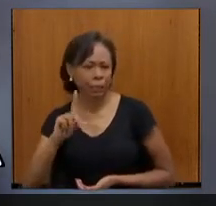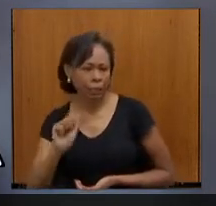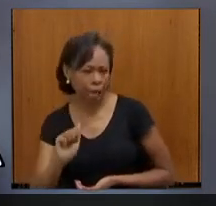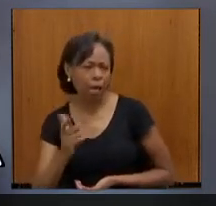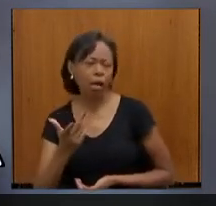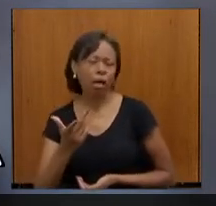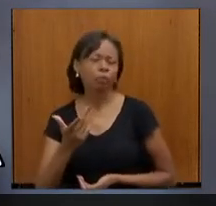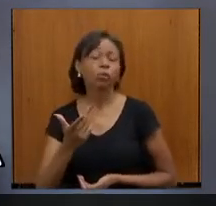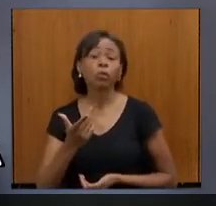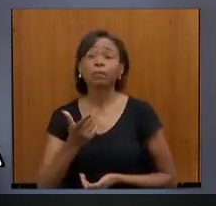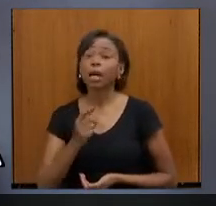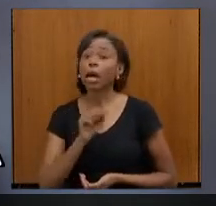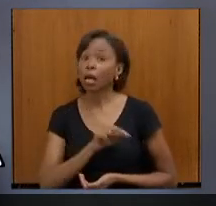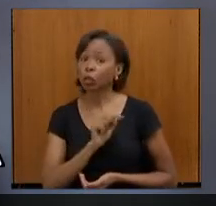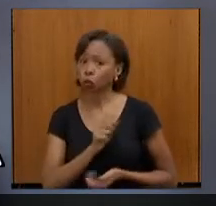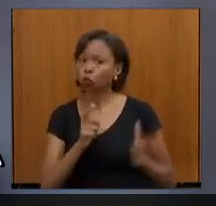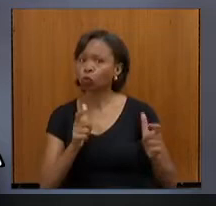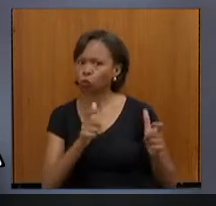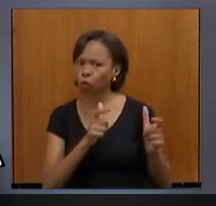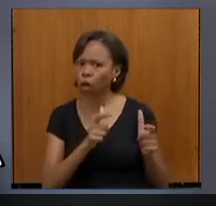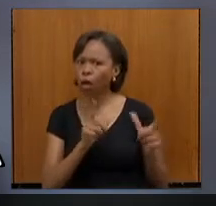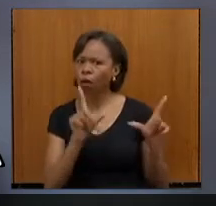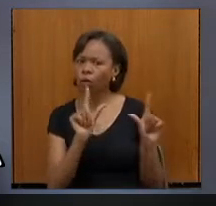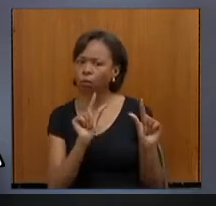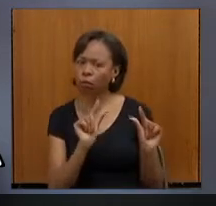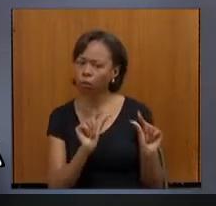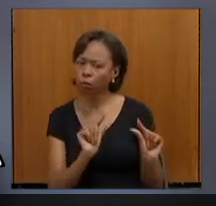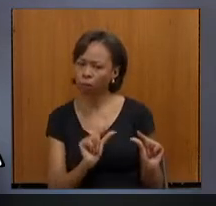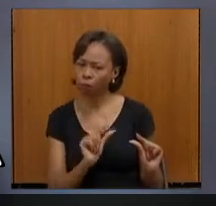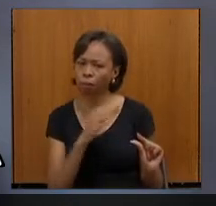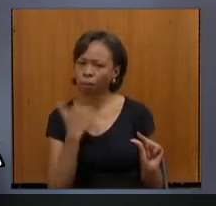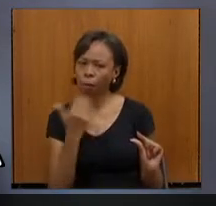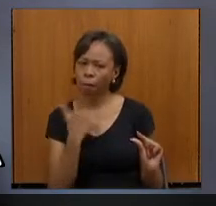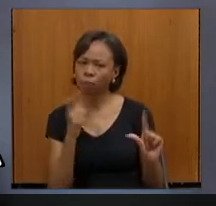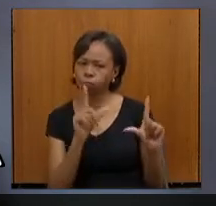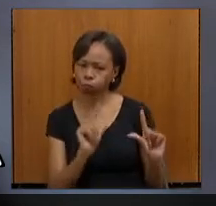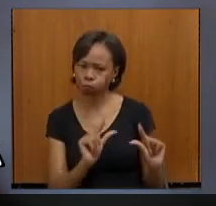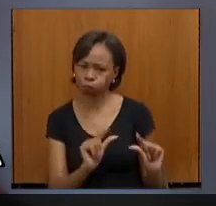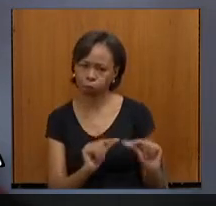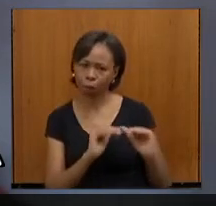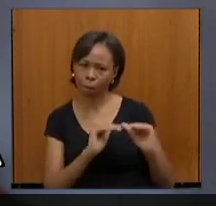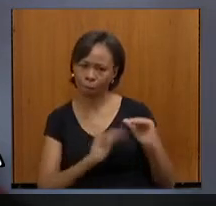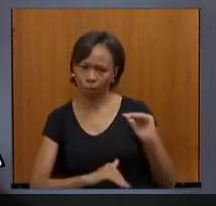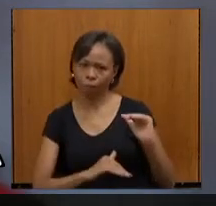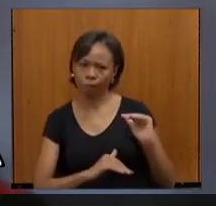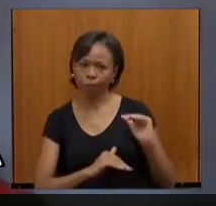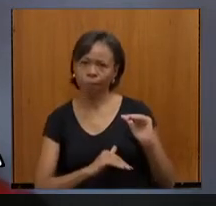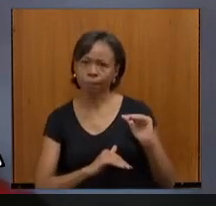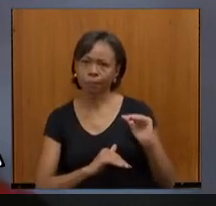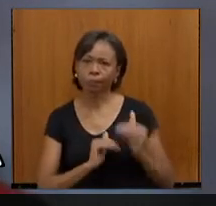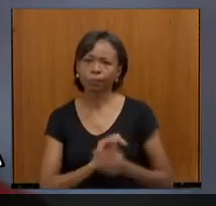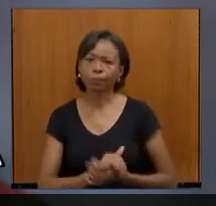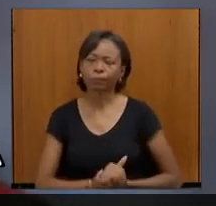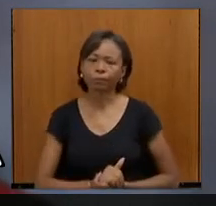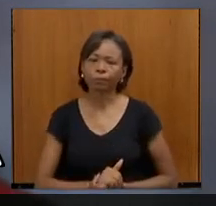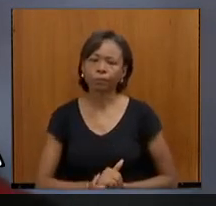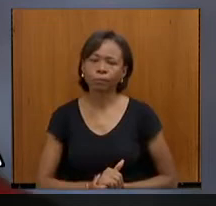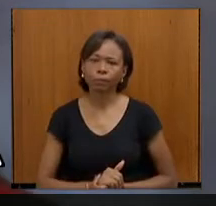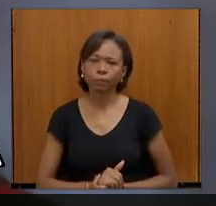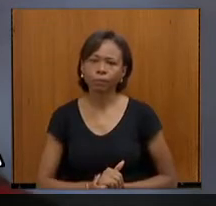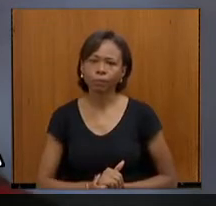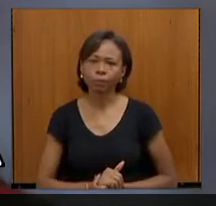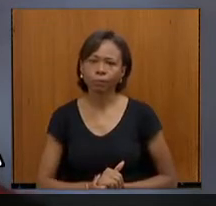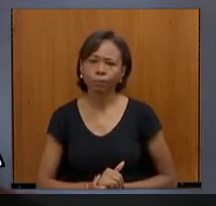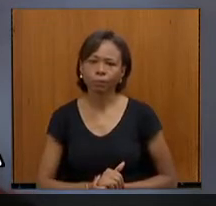letalidade é muito baixa e abaixo da média. Próximo, por favor. Qual o significado disso